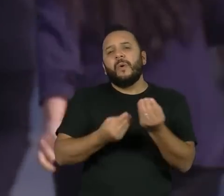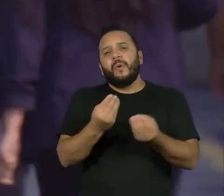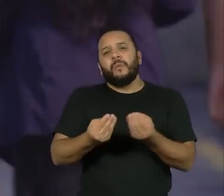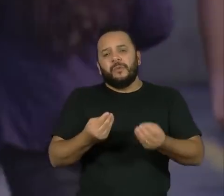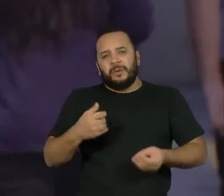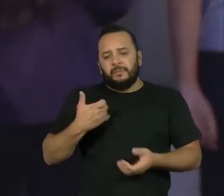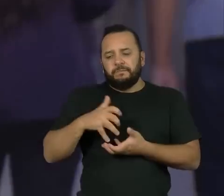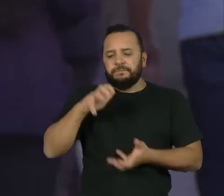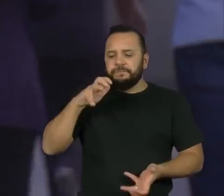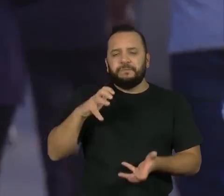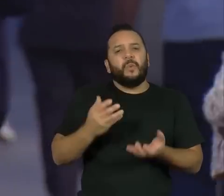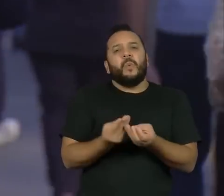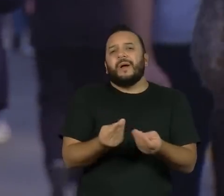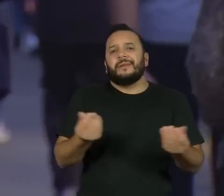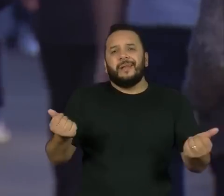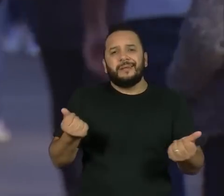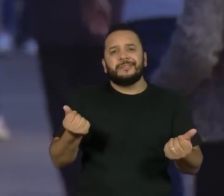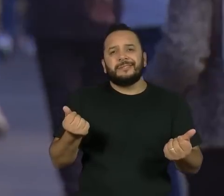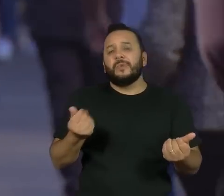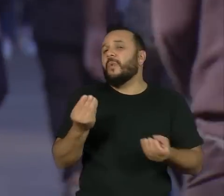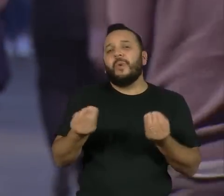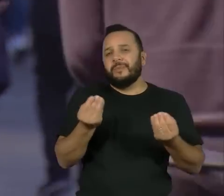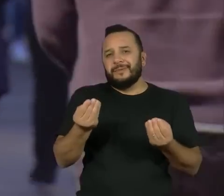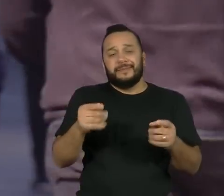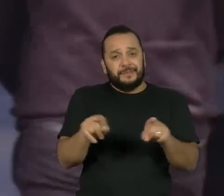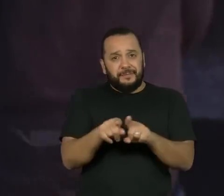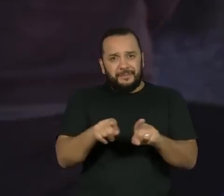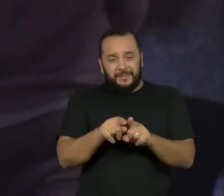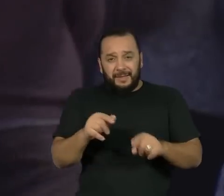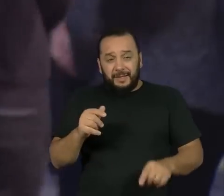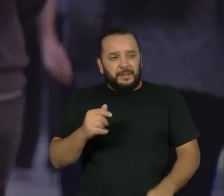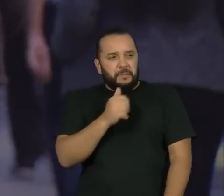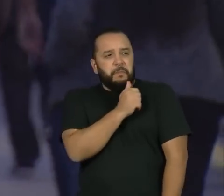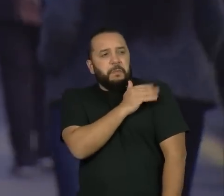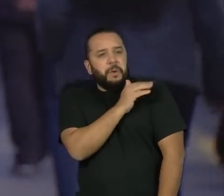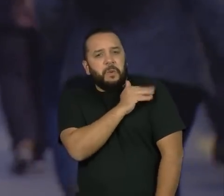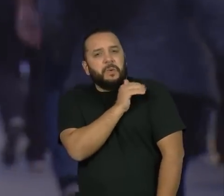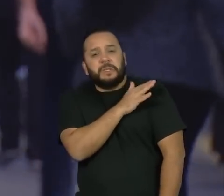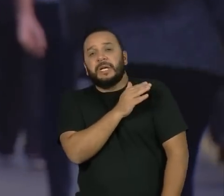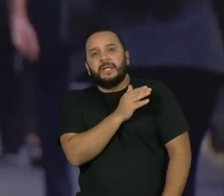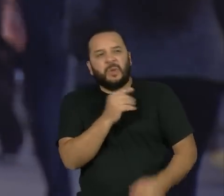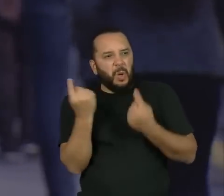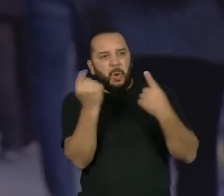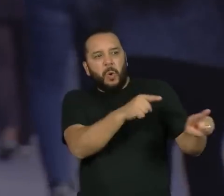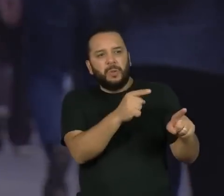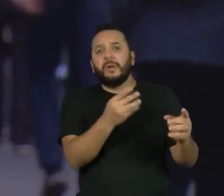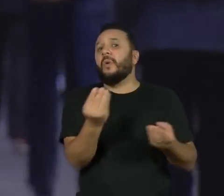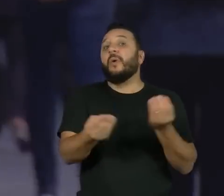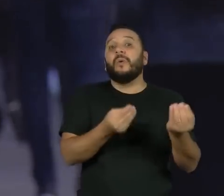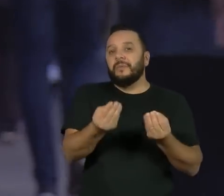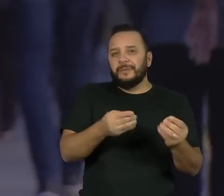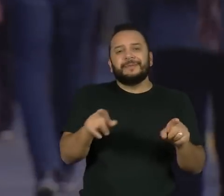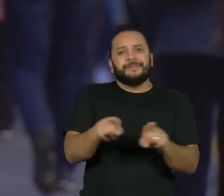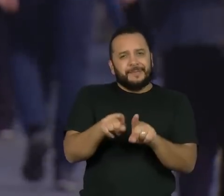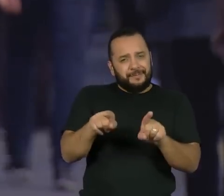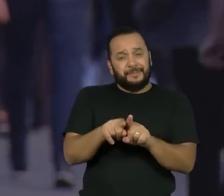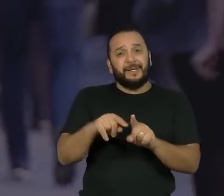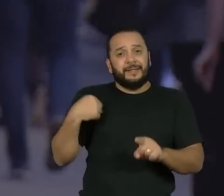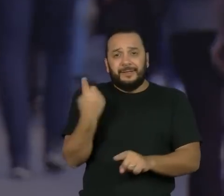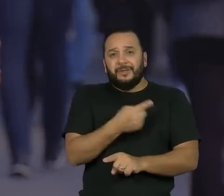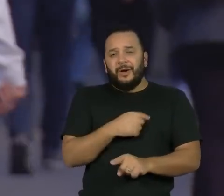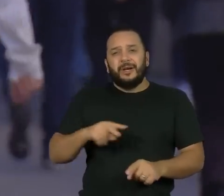envelhecimento? Como combater preconceitos relacionados com o avanço da idade? Qual a importância de olharmos para a